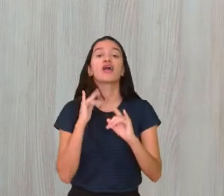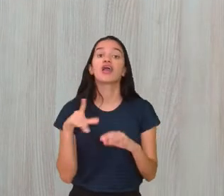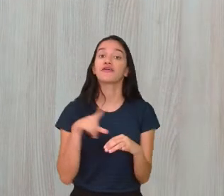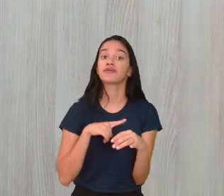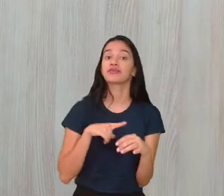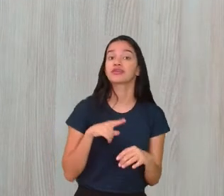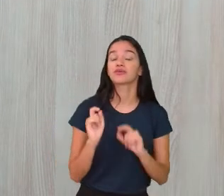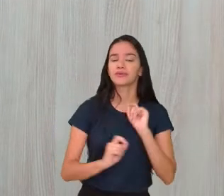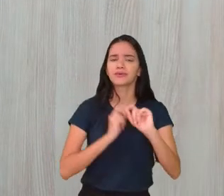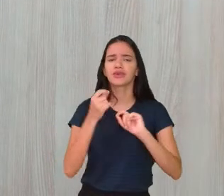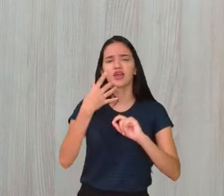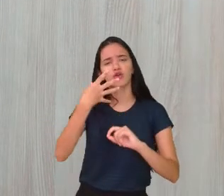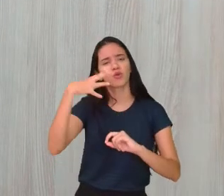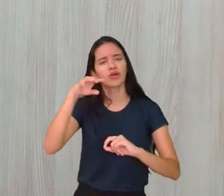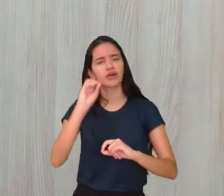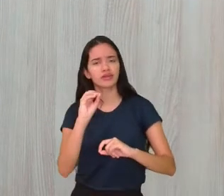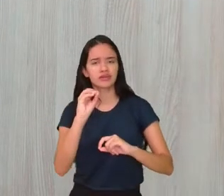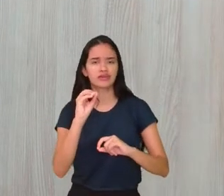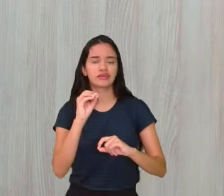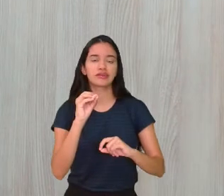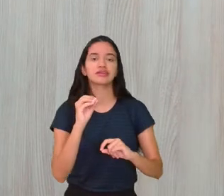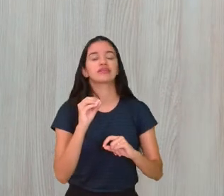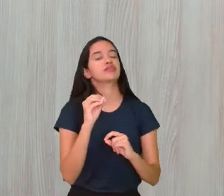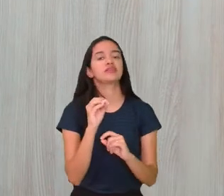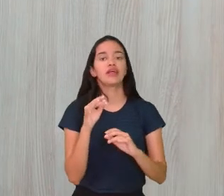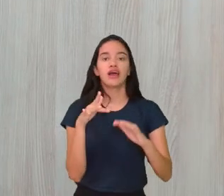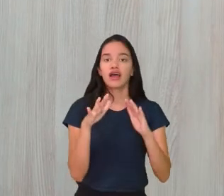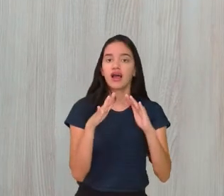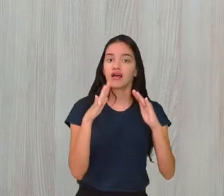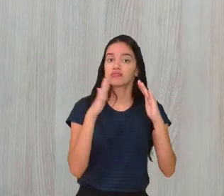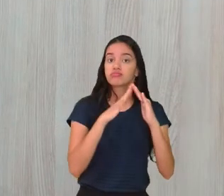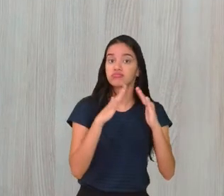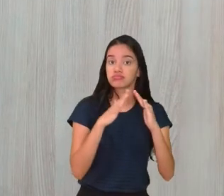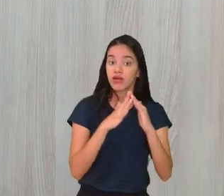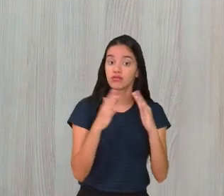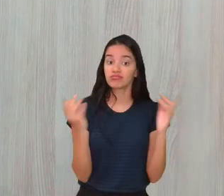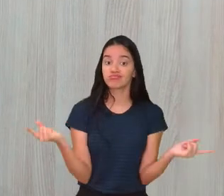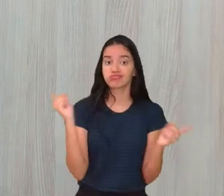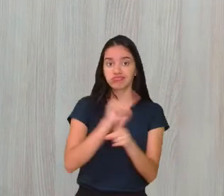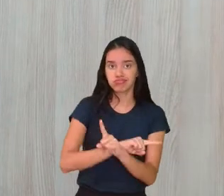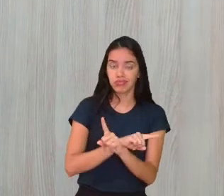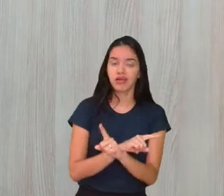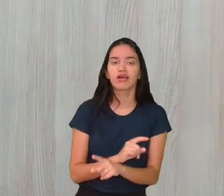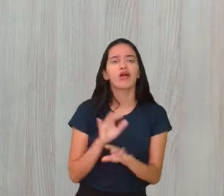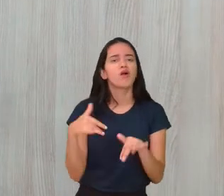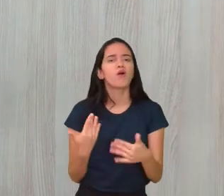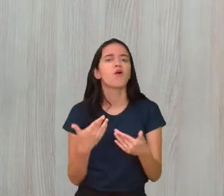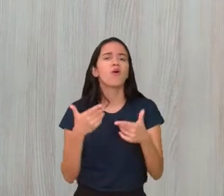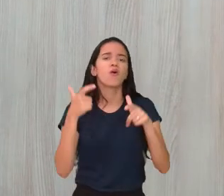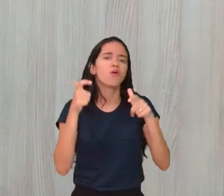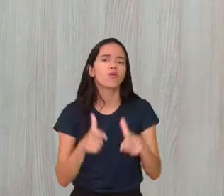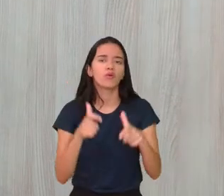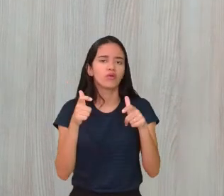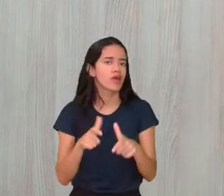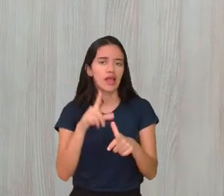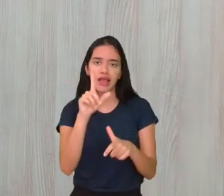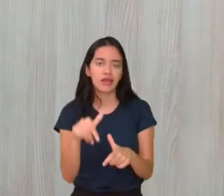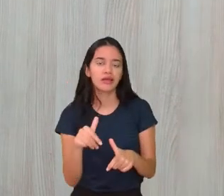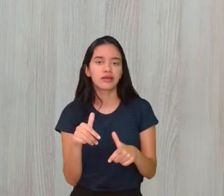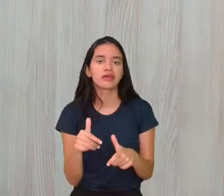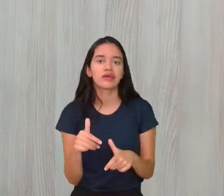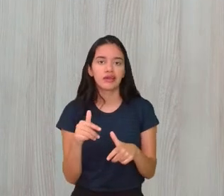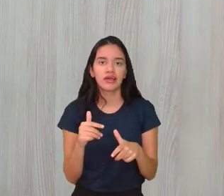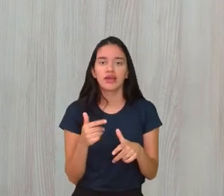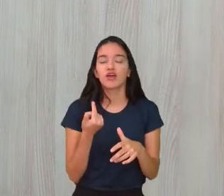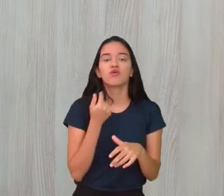40 casas agora, 40 apartamentos no lugar de 2 casas. E para onde vai esse